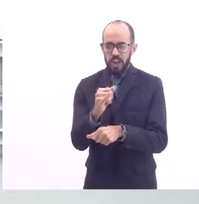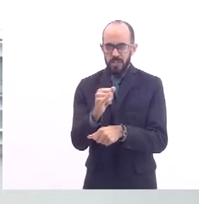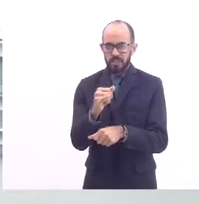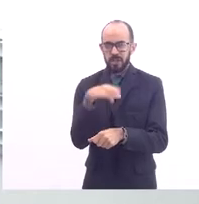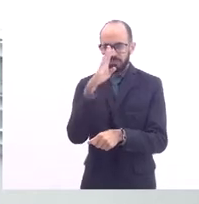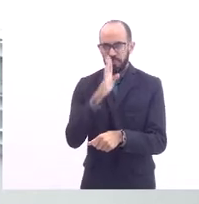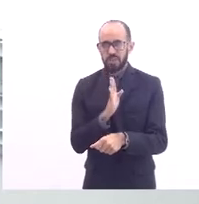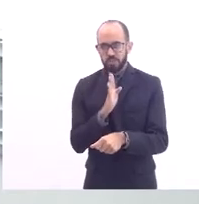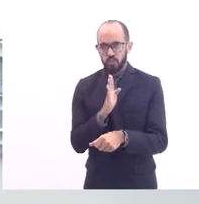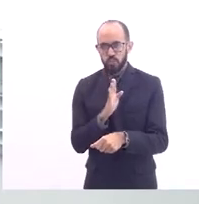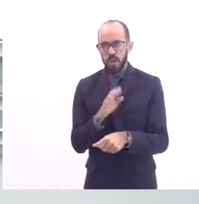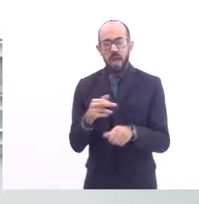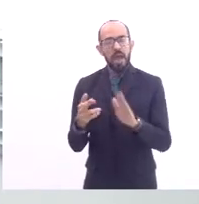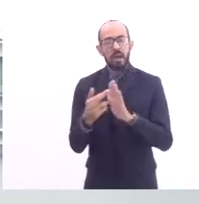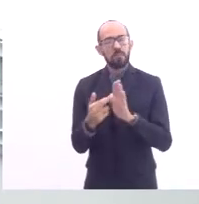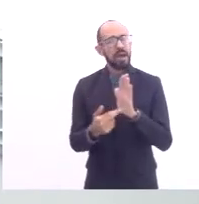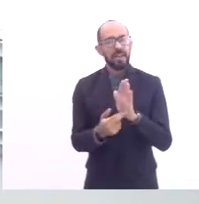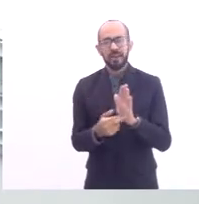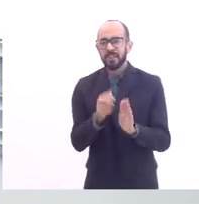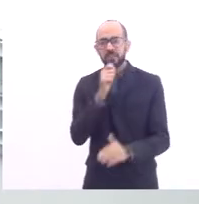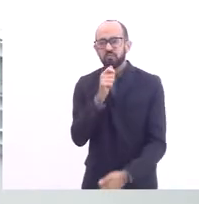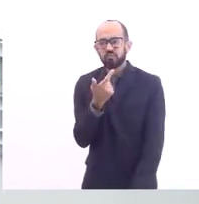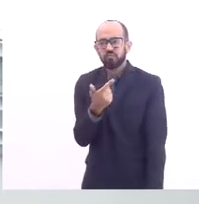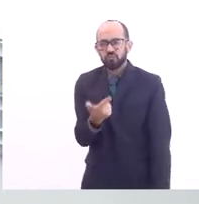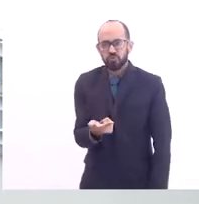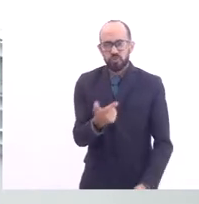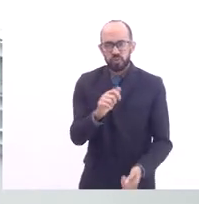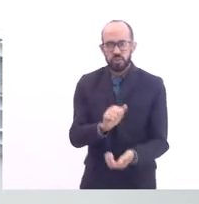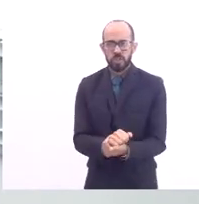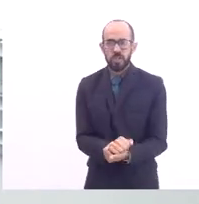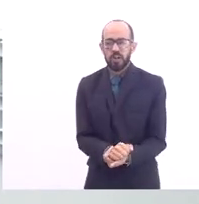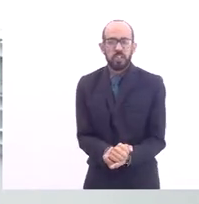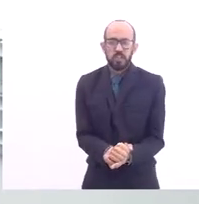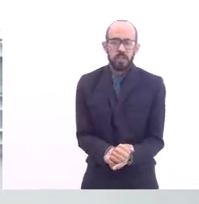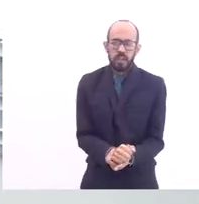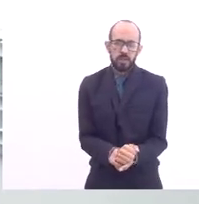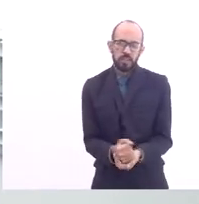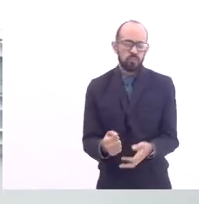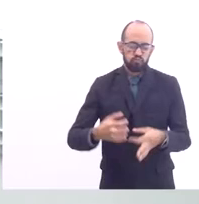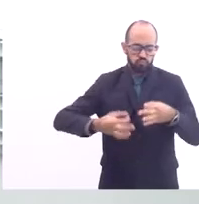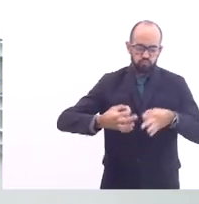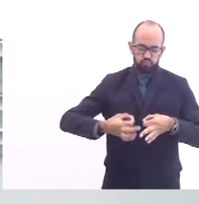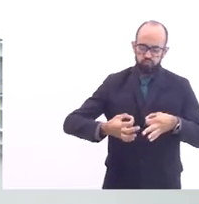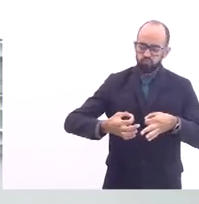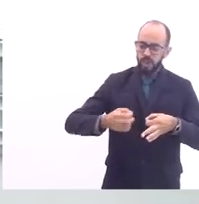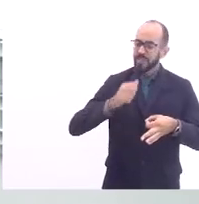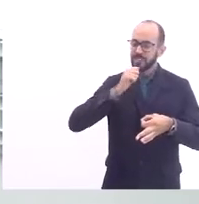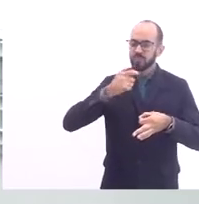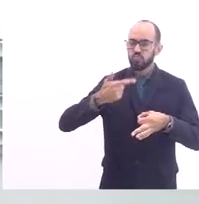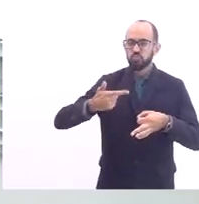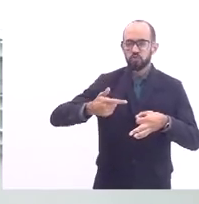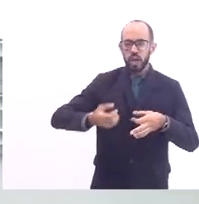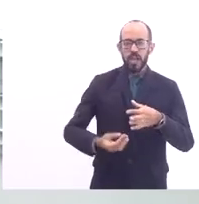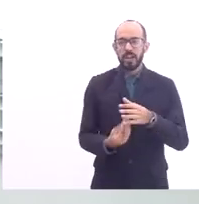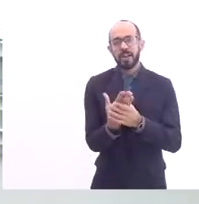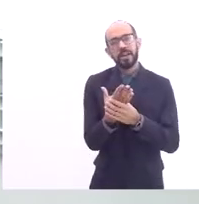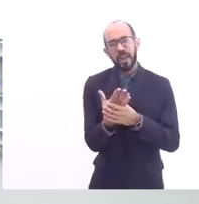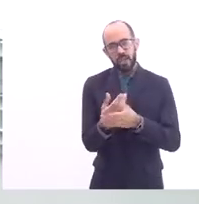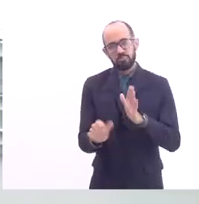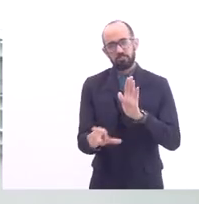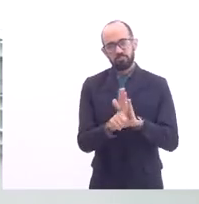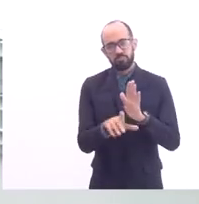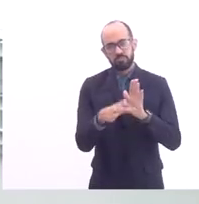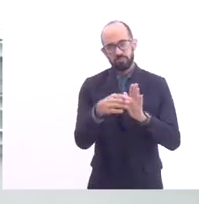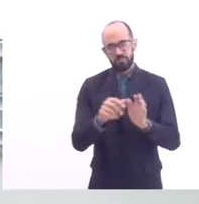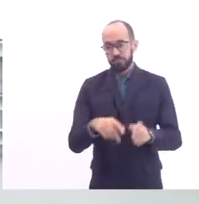dentro de uma regra ainda que não existia e com um juiz não estabelecido. O conceito criado na ocasião, Paulo, e